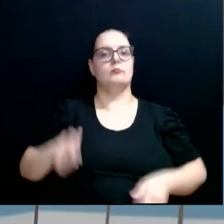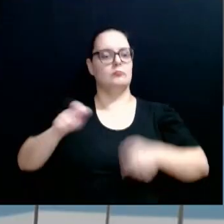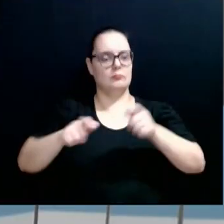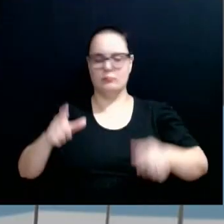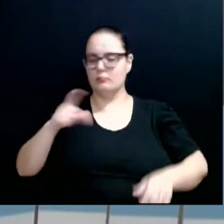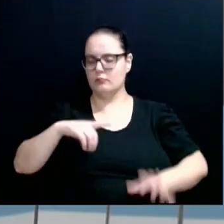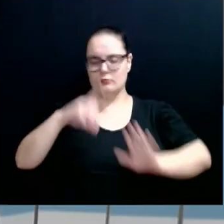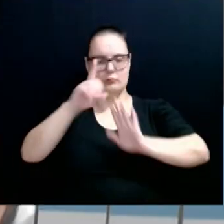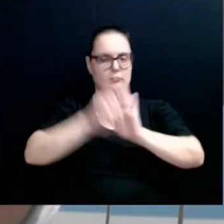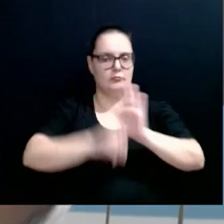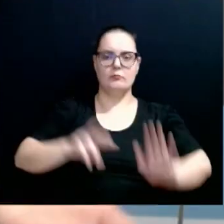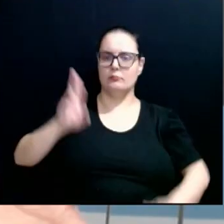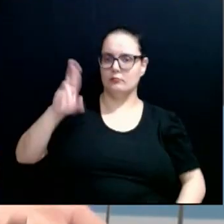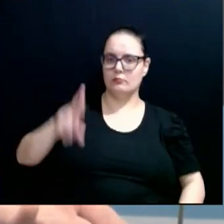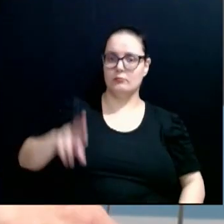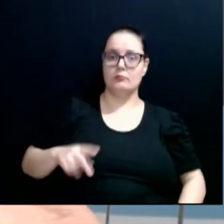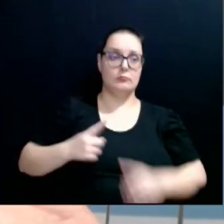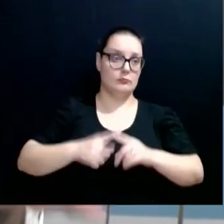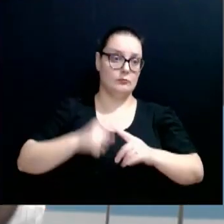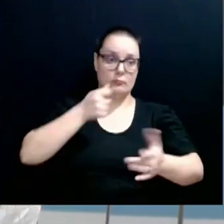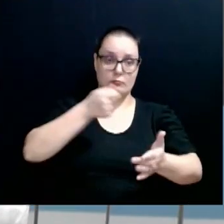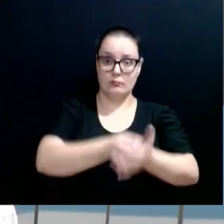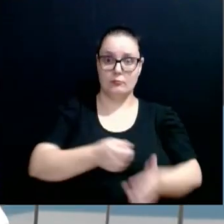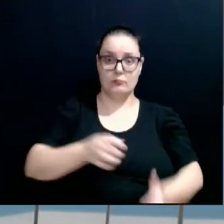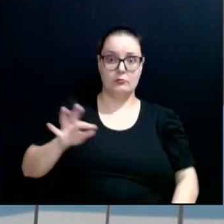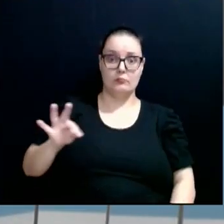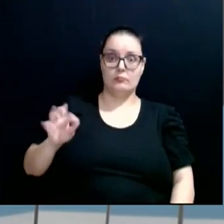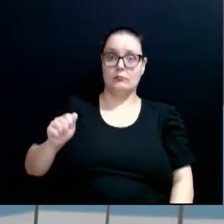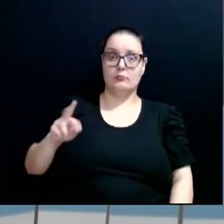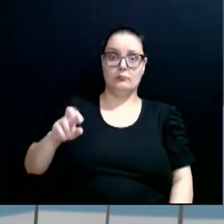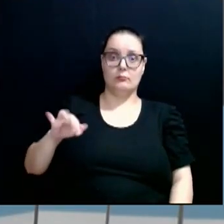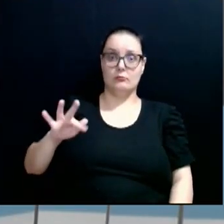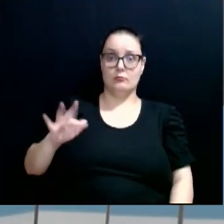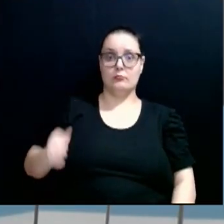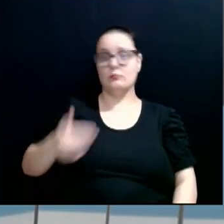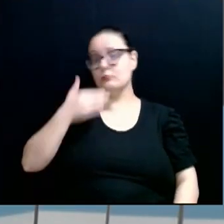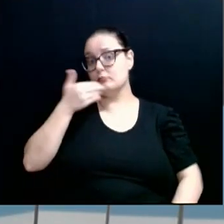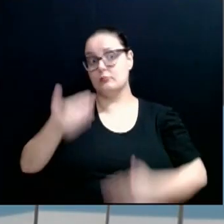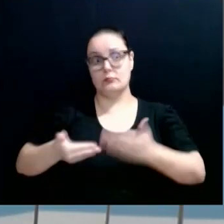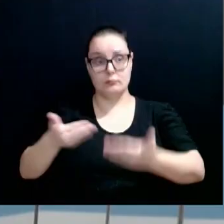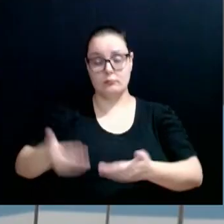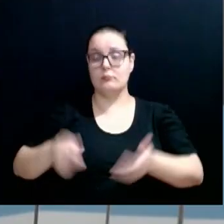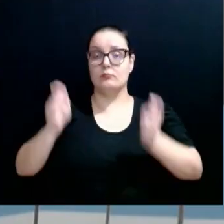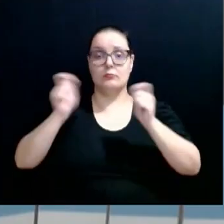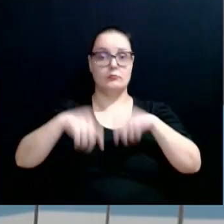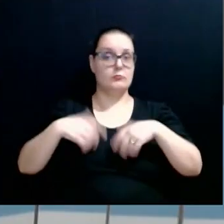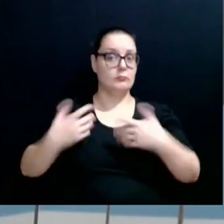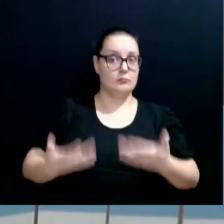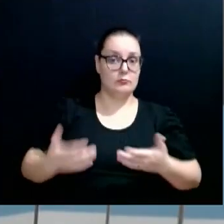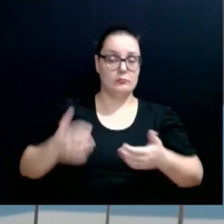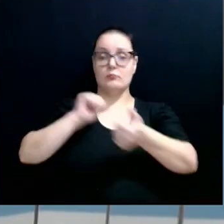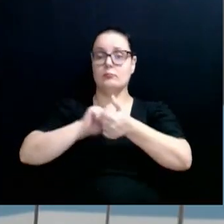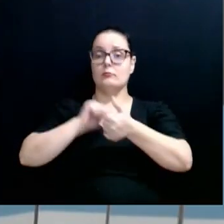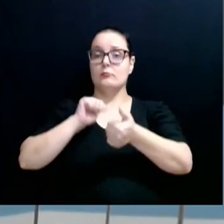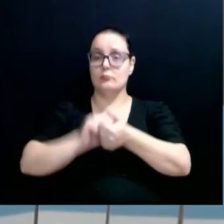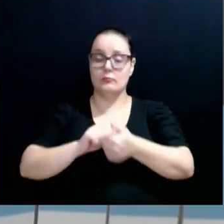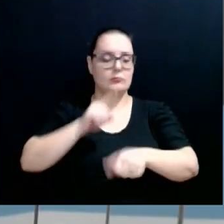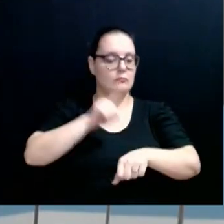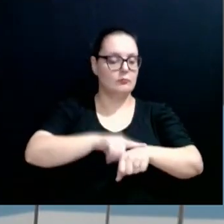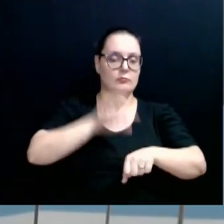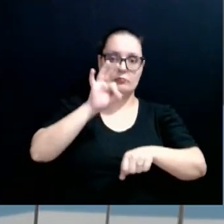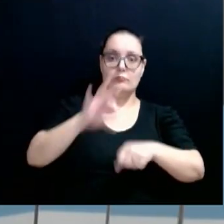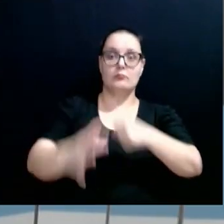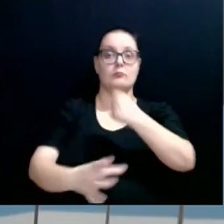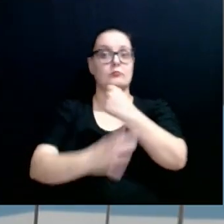estão pagando a tarifa, de ter um melhor serviço, com eficiência, com qualidade, com segurança, com